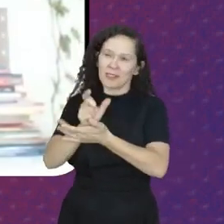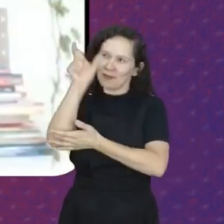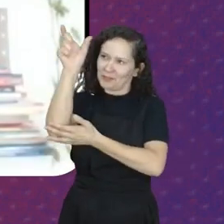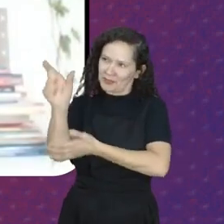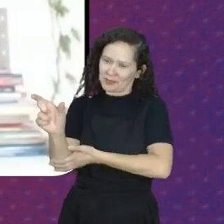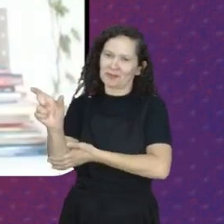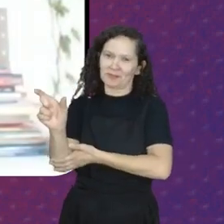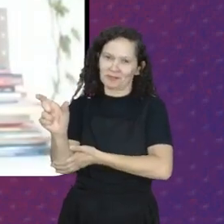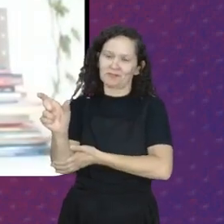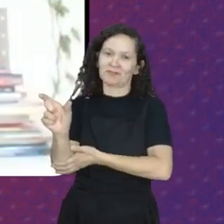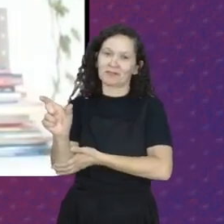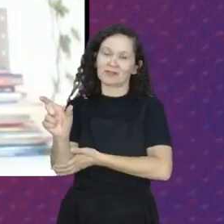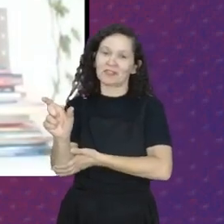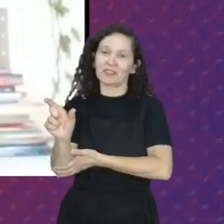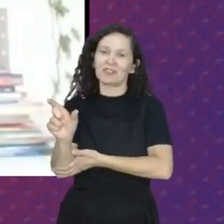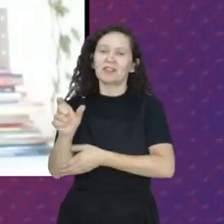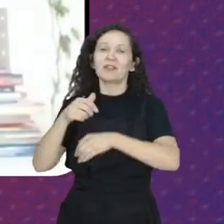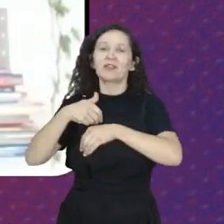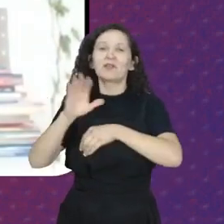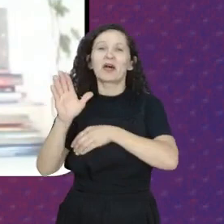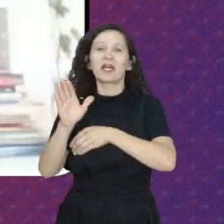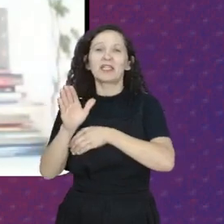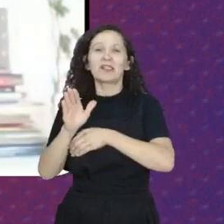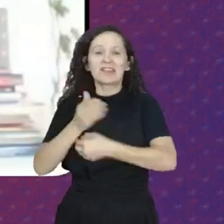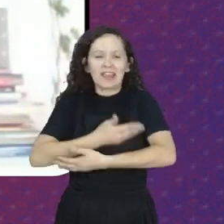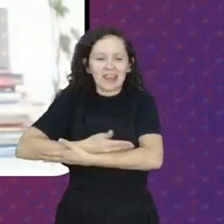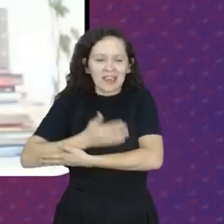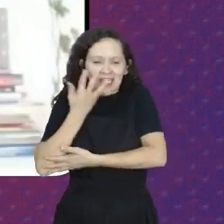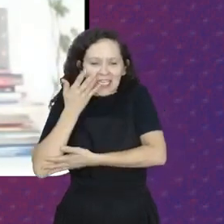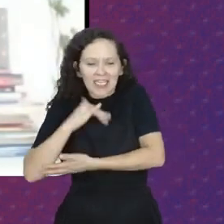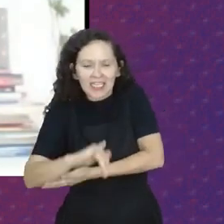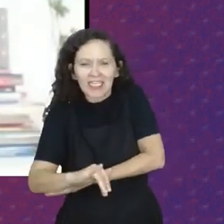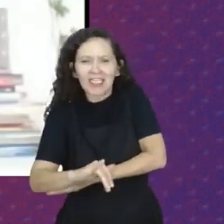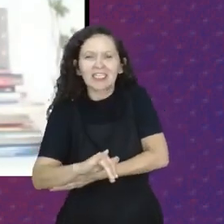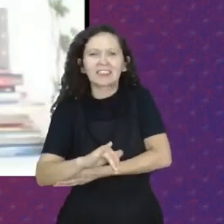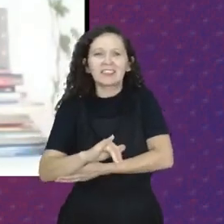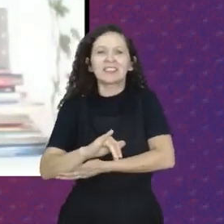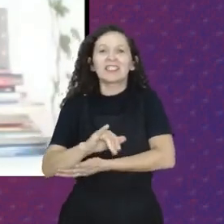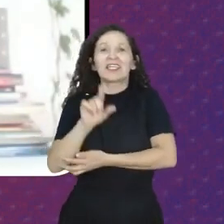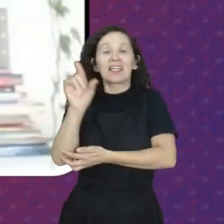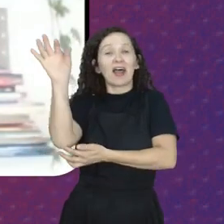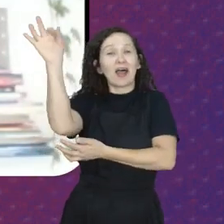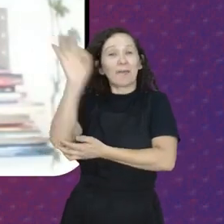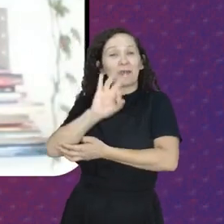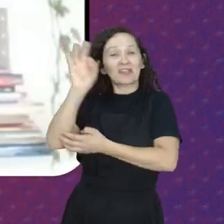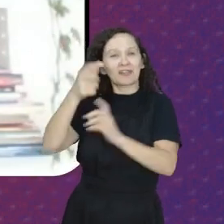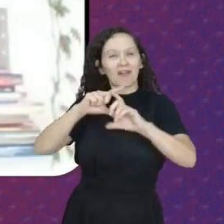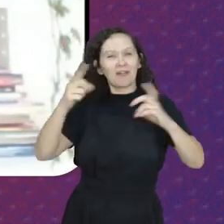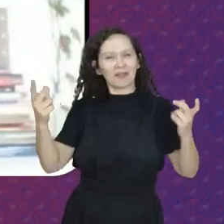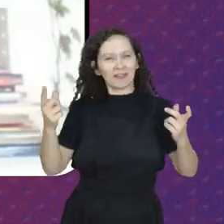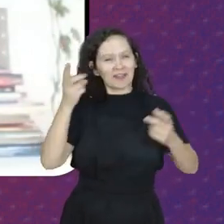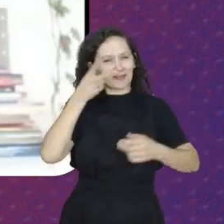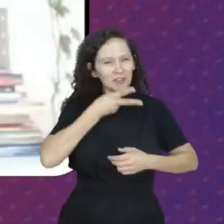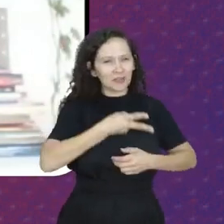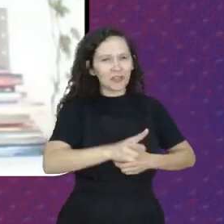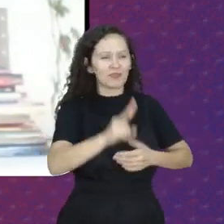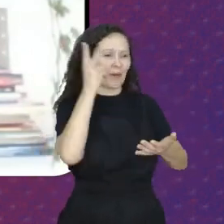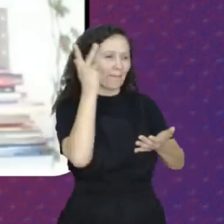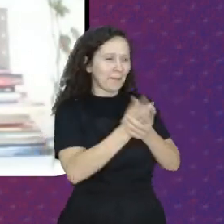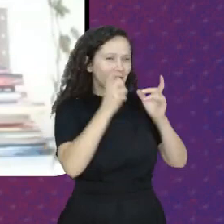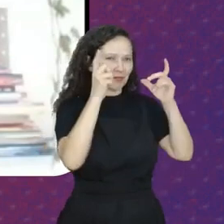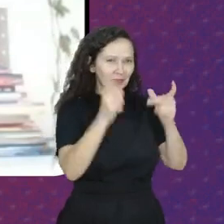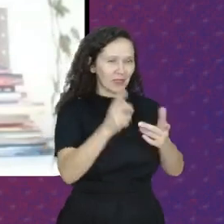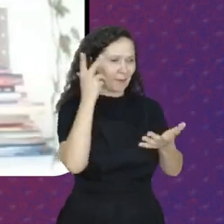pessoa, e que quanto mais nova a criança, tanto maior era o percentual de permanência no mesmo